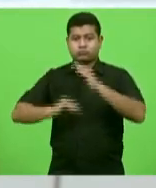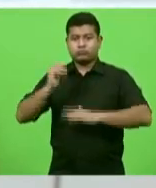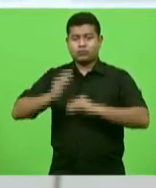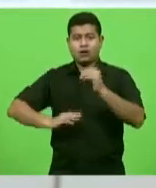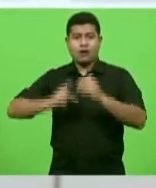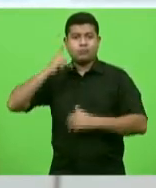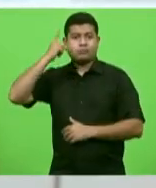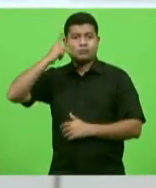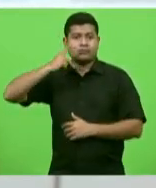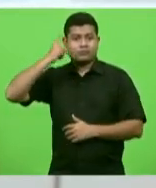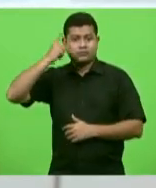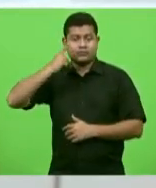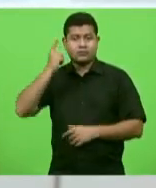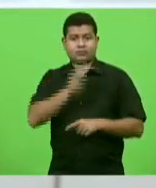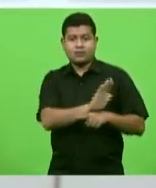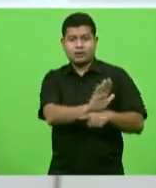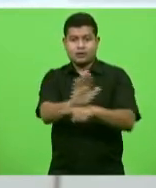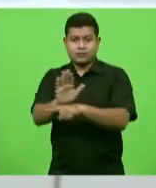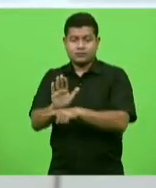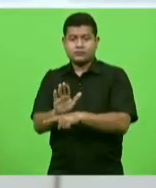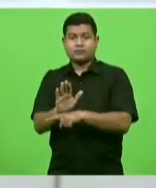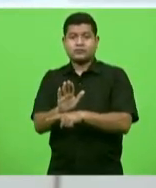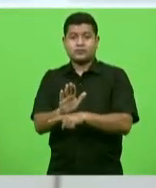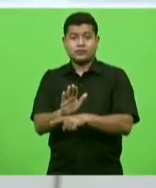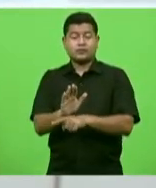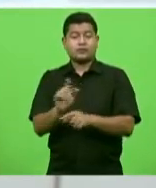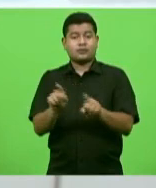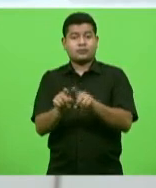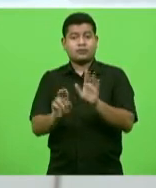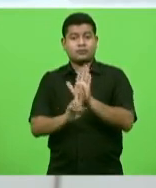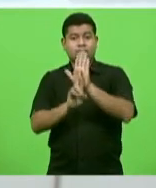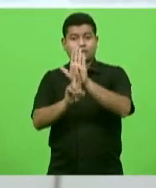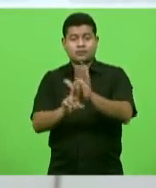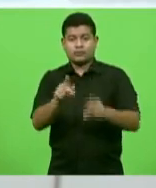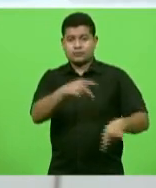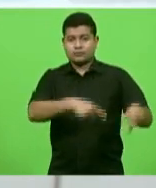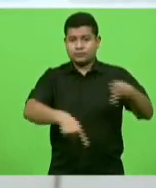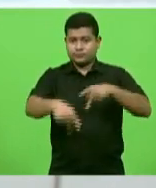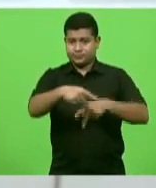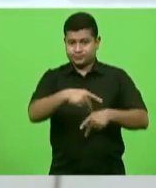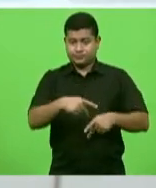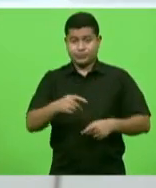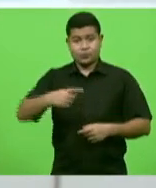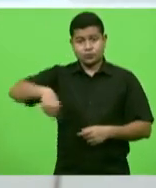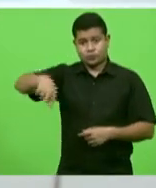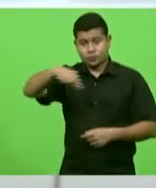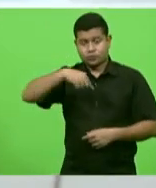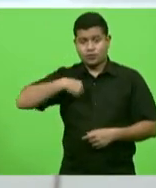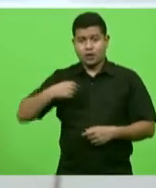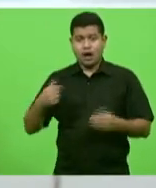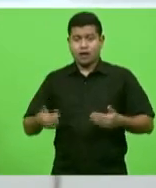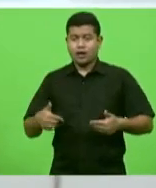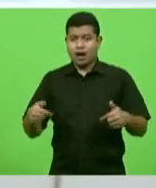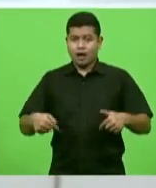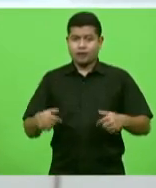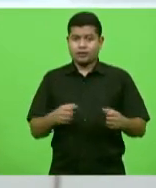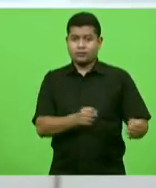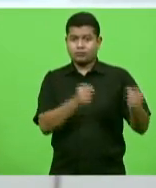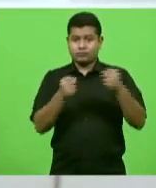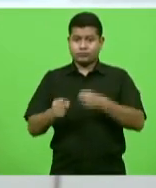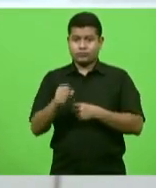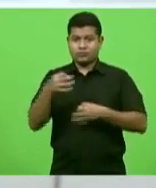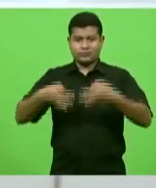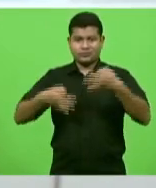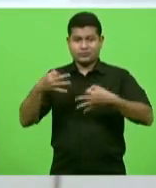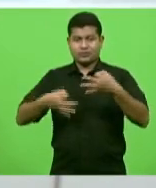do povo e pelo pu nós estamos estamos nos ainda do Poder Judiciário que de